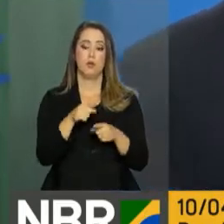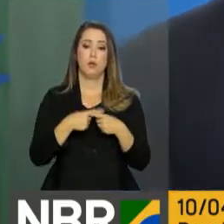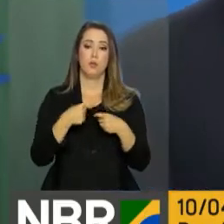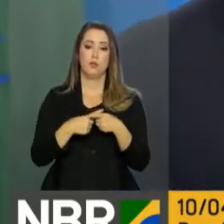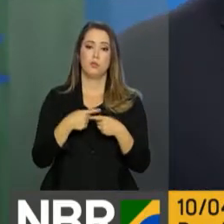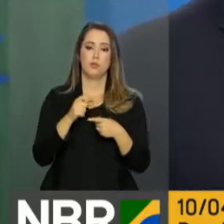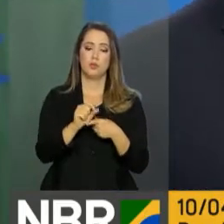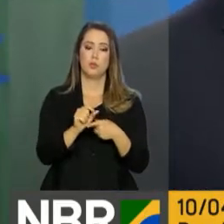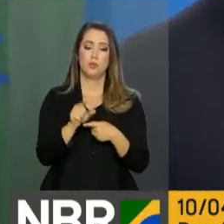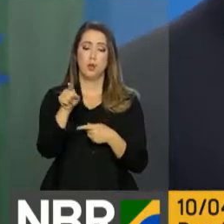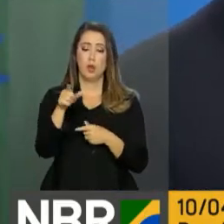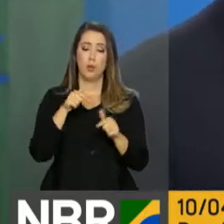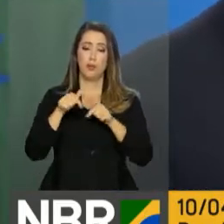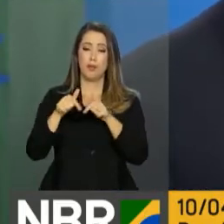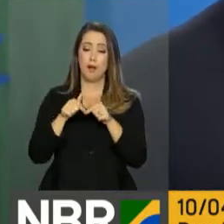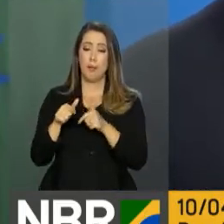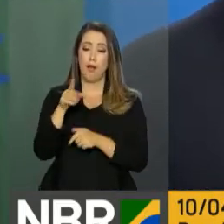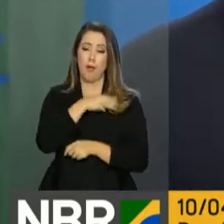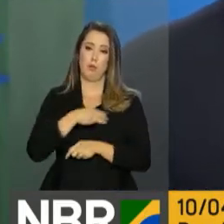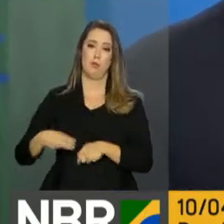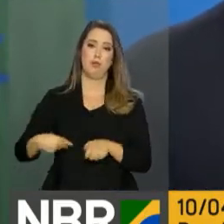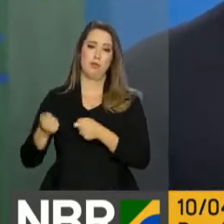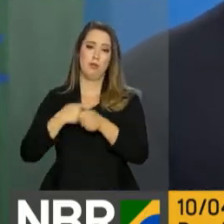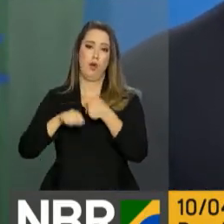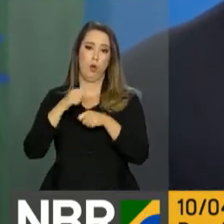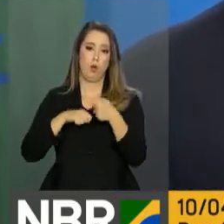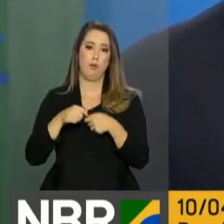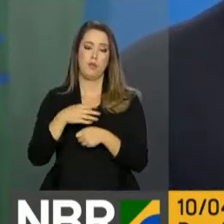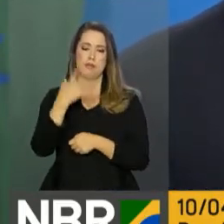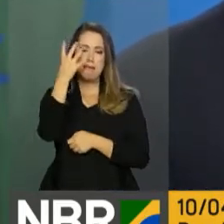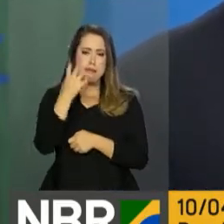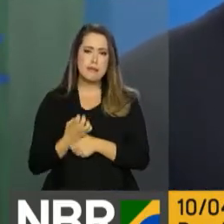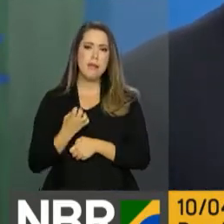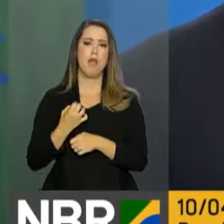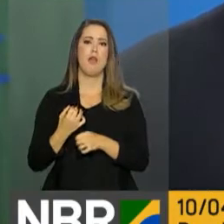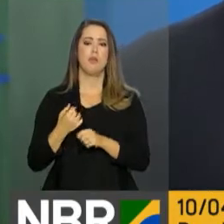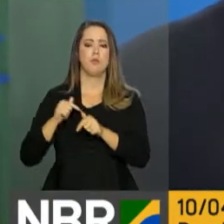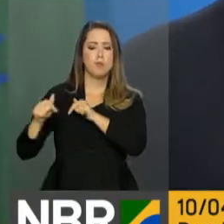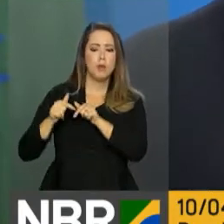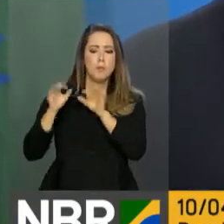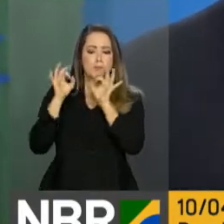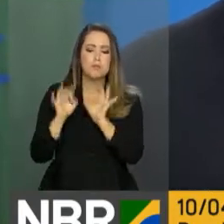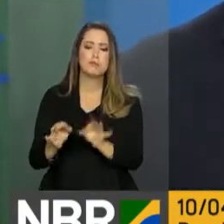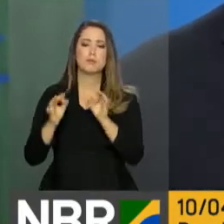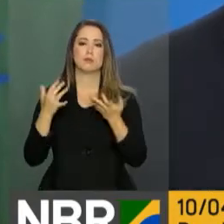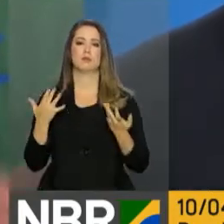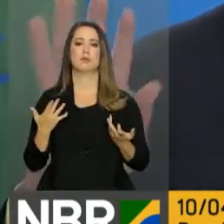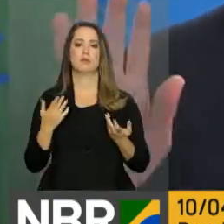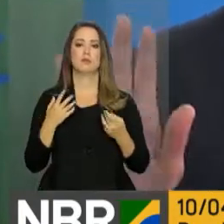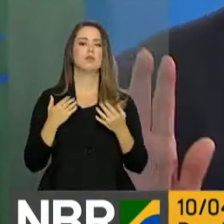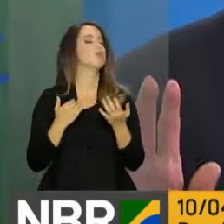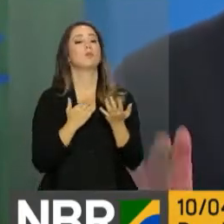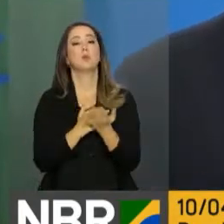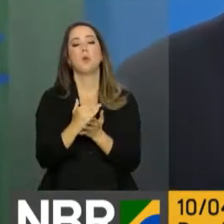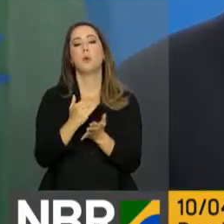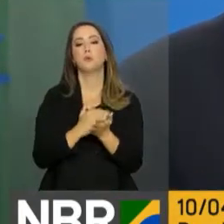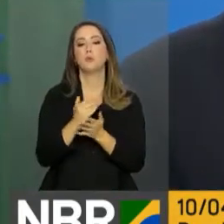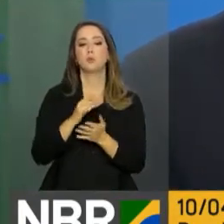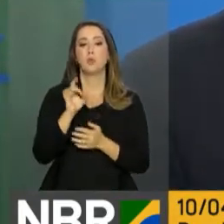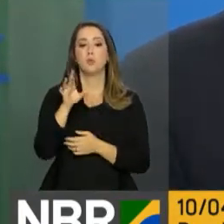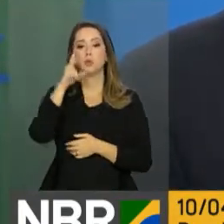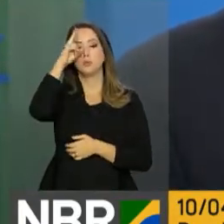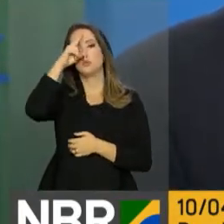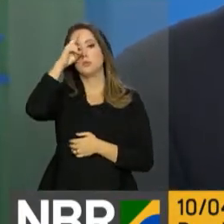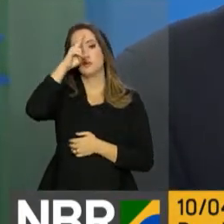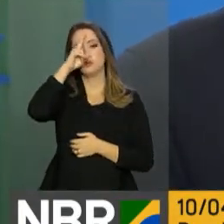séria como Meirelles atuou na área econômica. A começar, só para